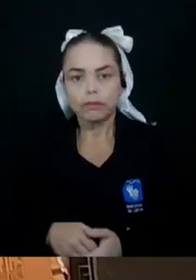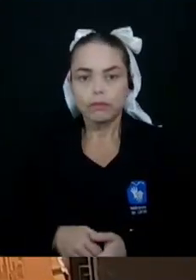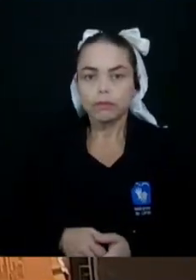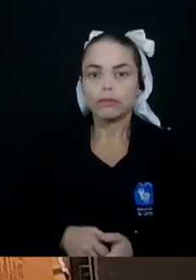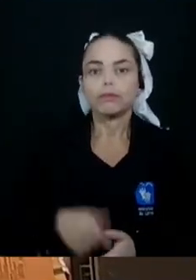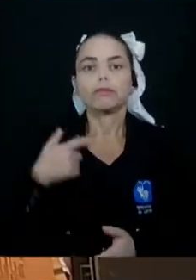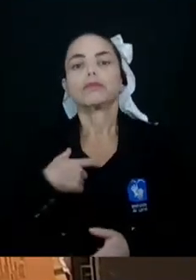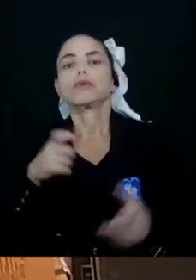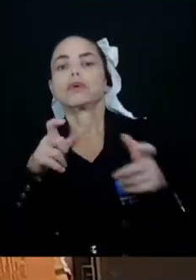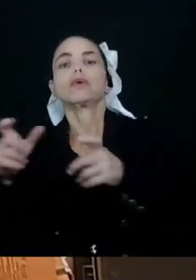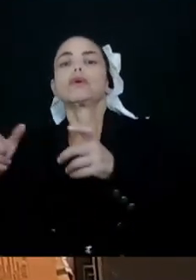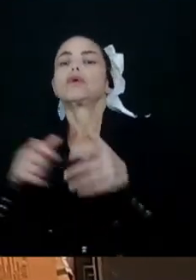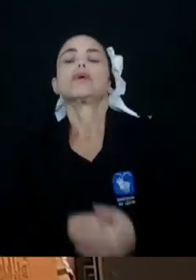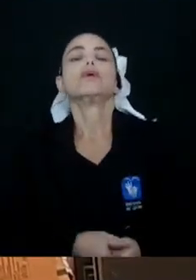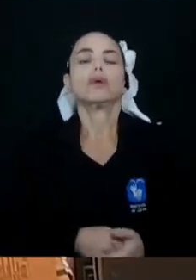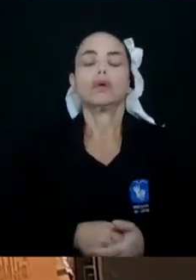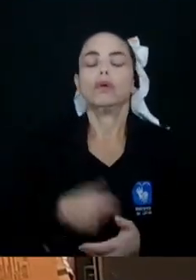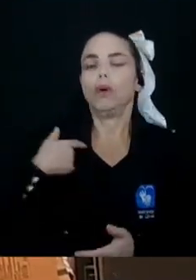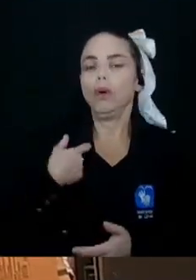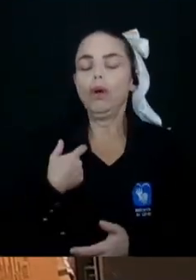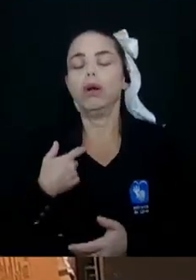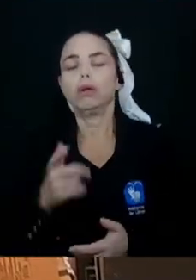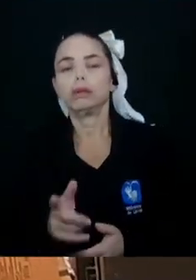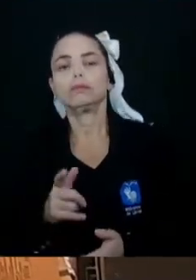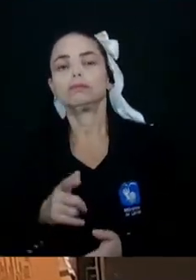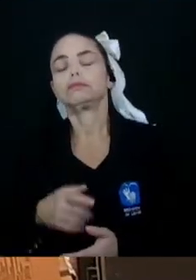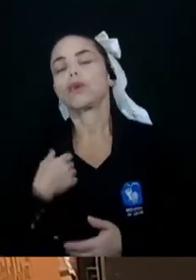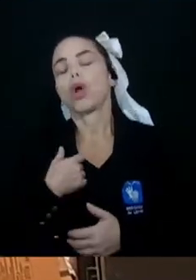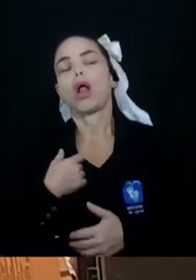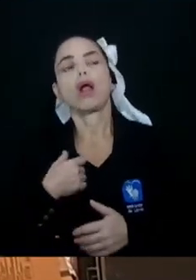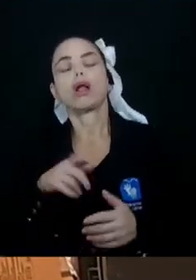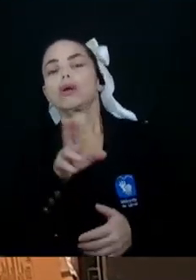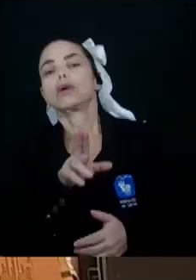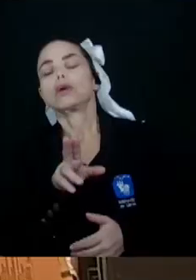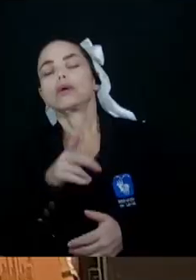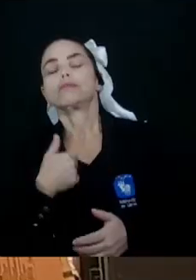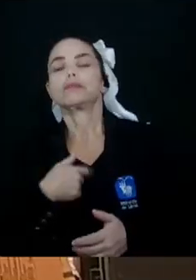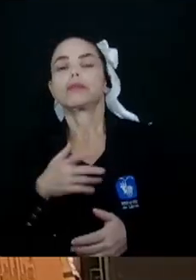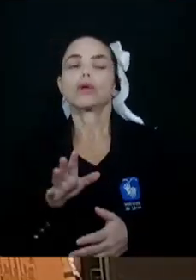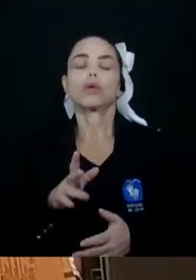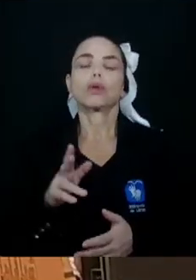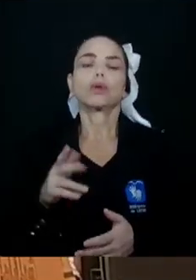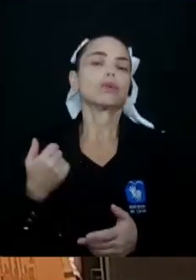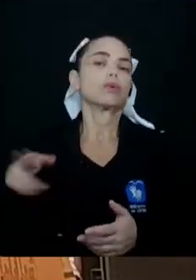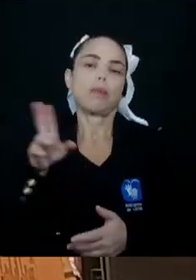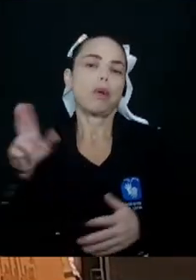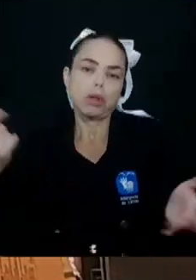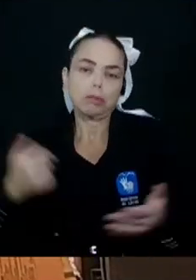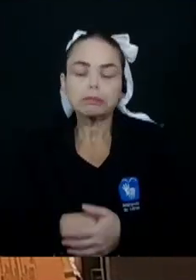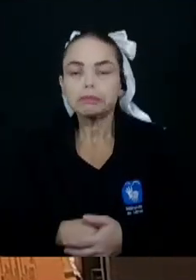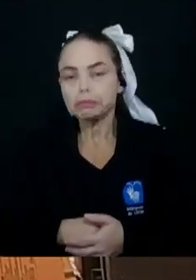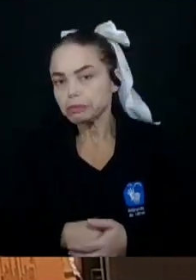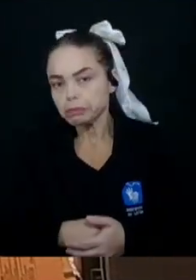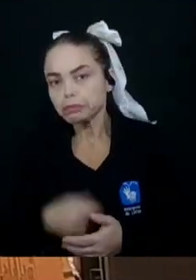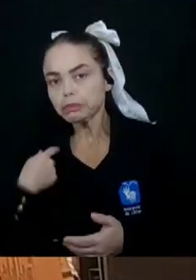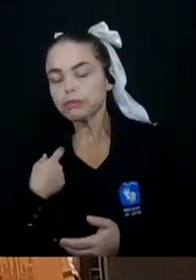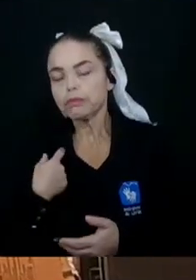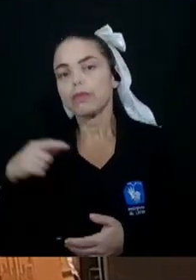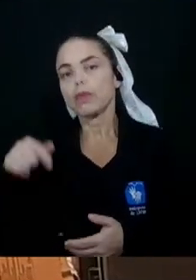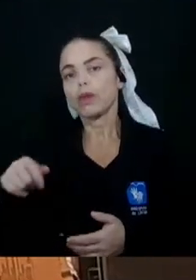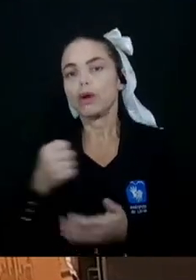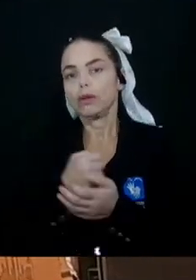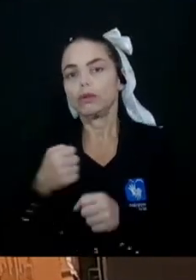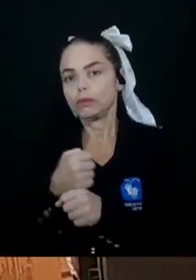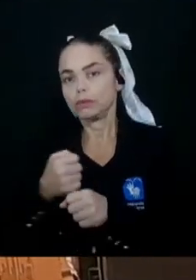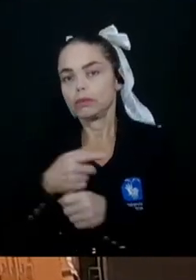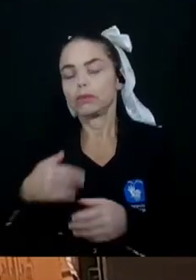nome, né? Na verdade, digo que é ocioso ou que é irrecuperável, tá? Então, esse ano, por ser ano eleitoral, nós não podemos